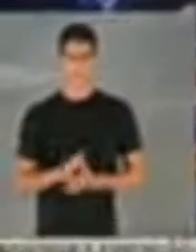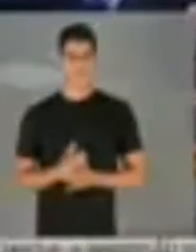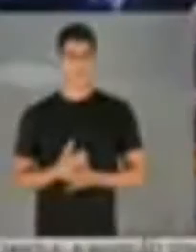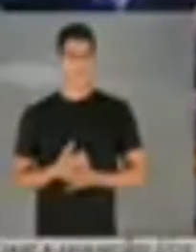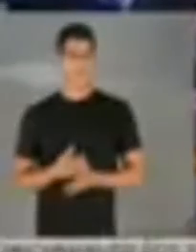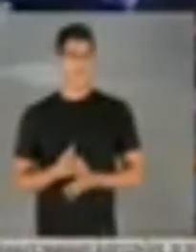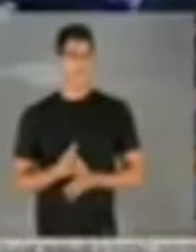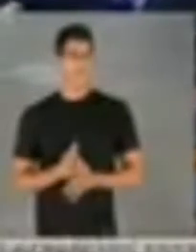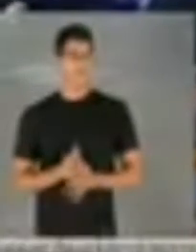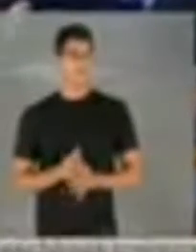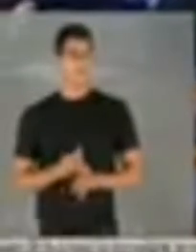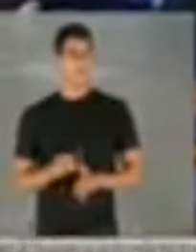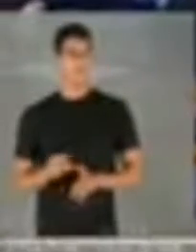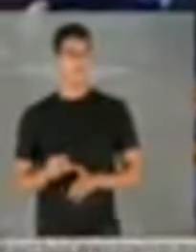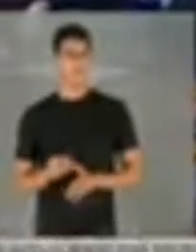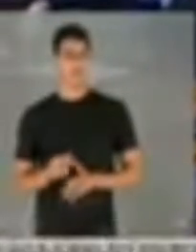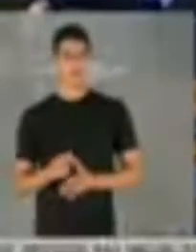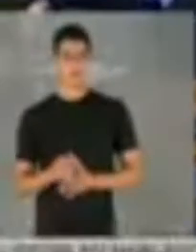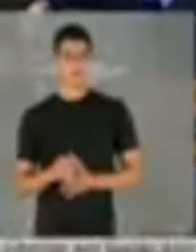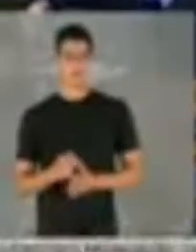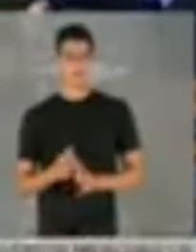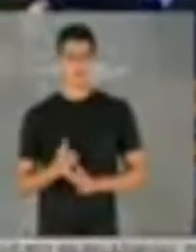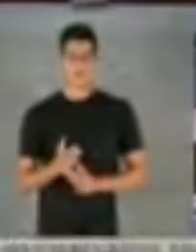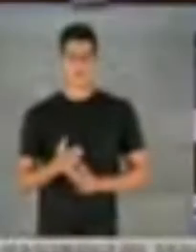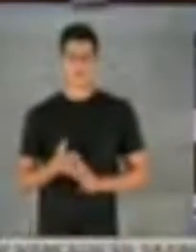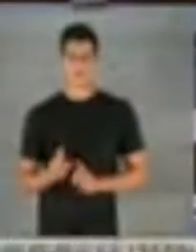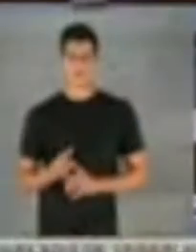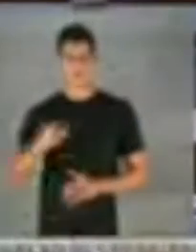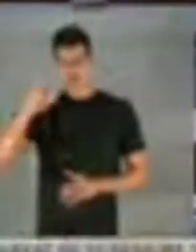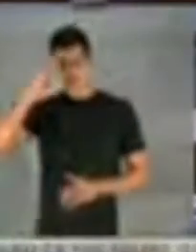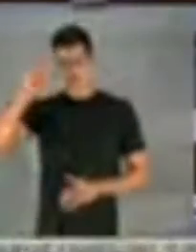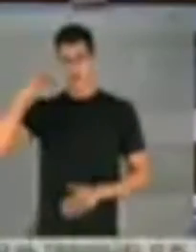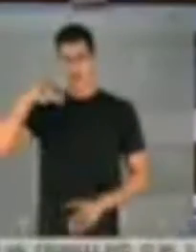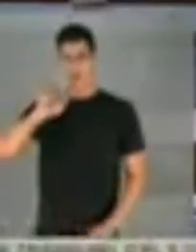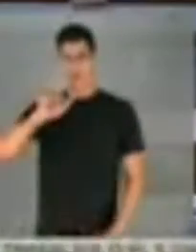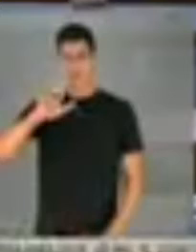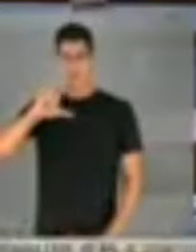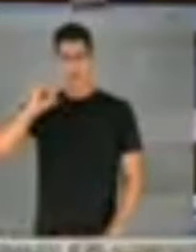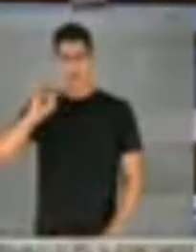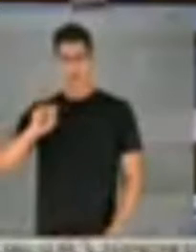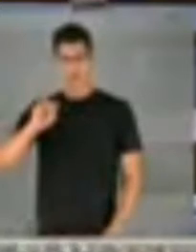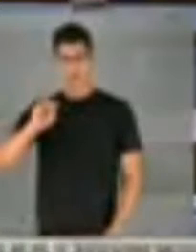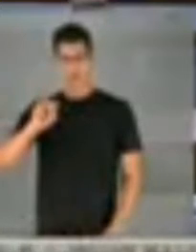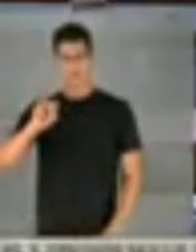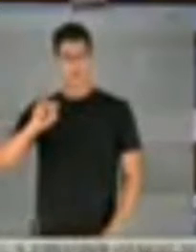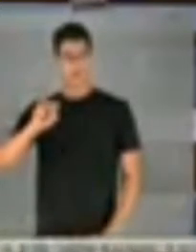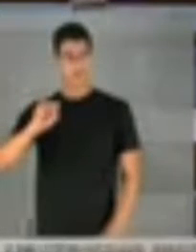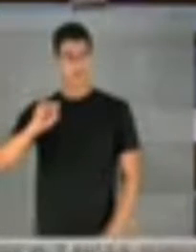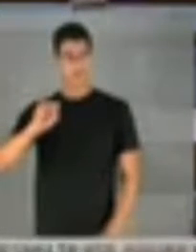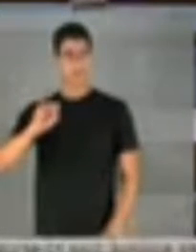Marquinho Show, do Ministério da Saúde. Senhor Marcos Heraldo Arnoldo Marques.